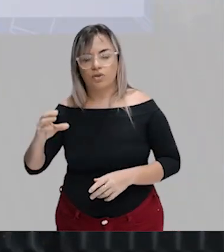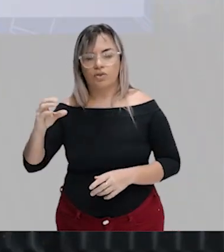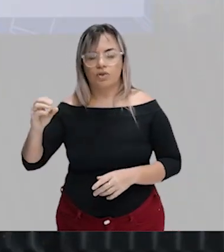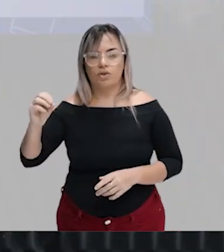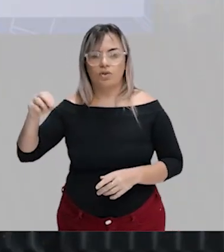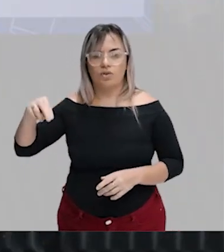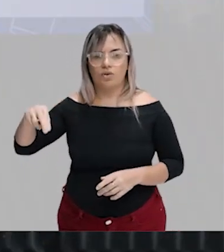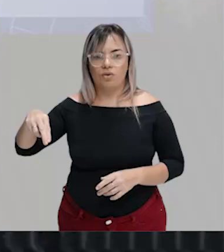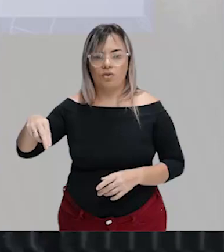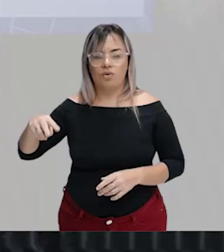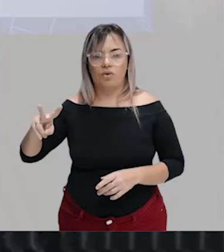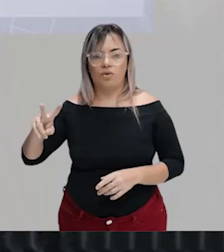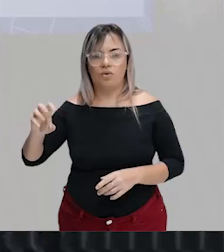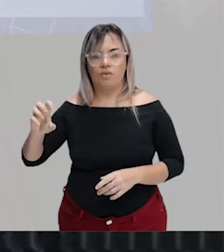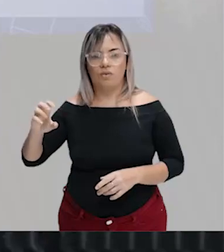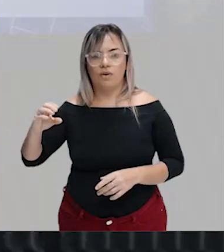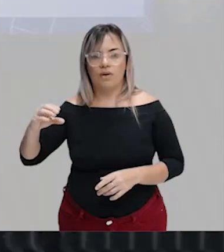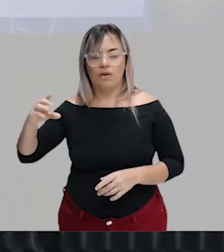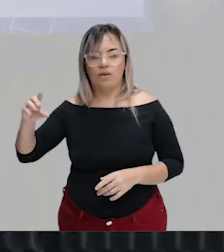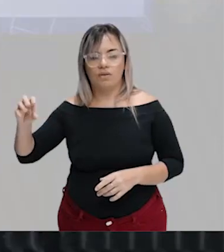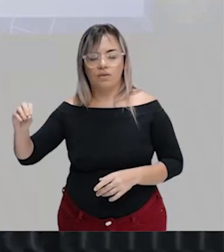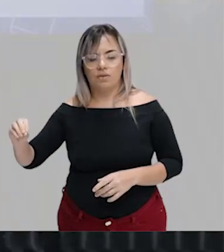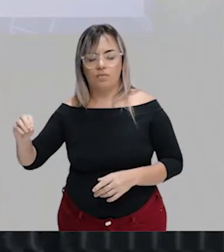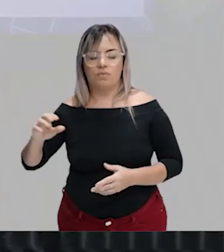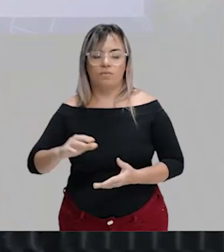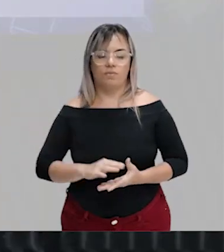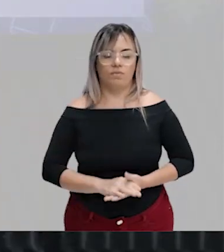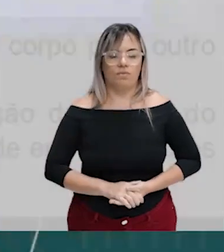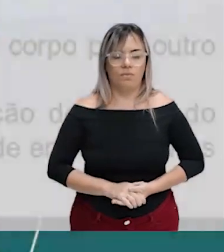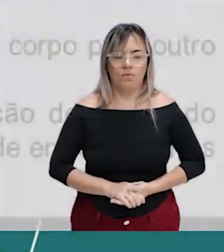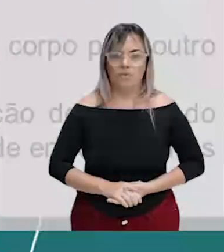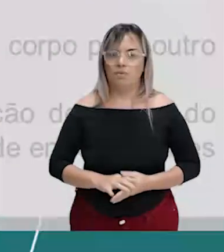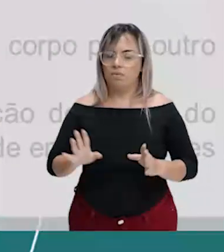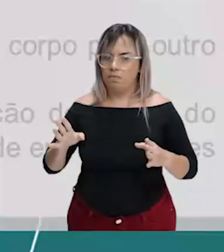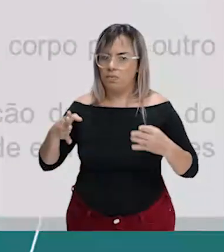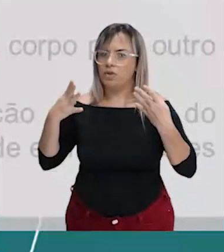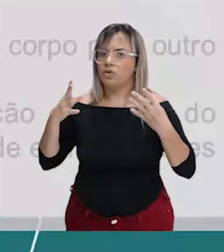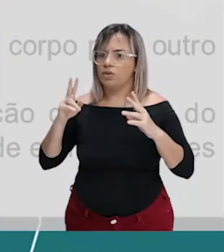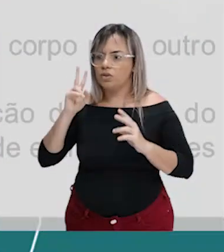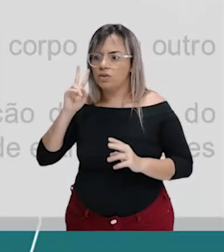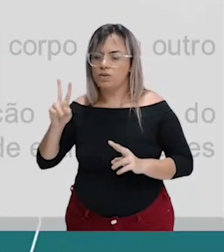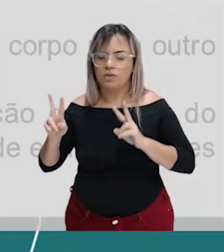enganar, né? Então tem que ficar atento aí. Então vamos a 4.